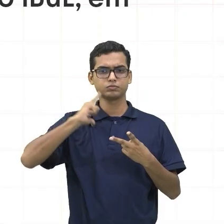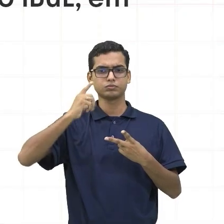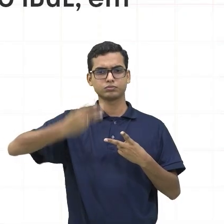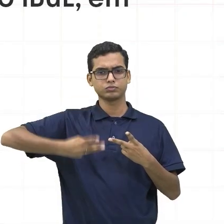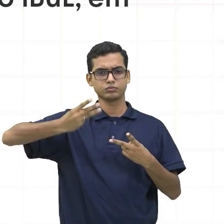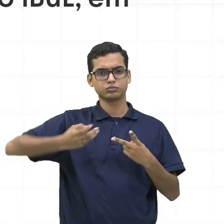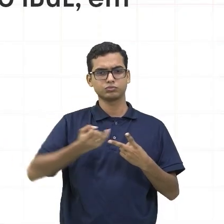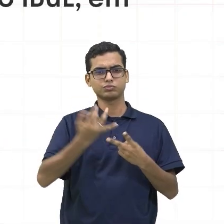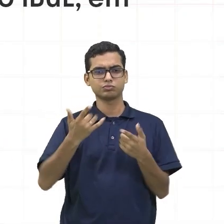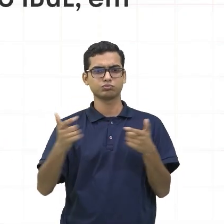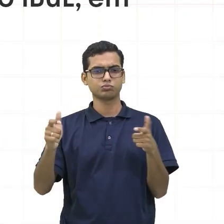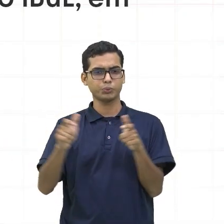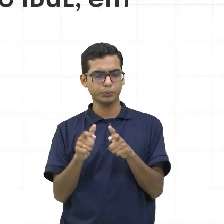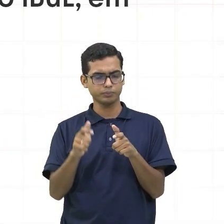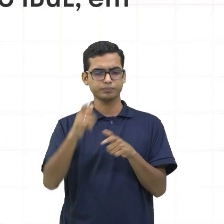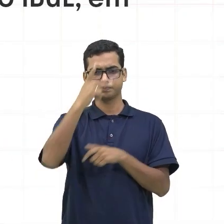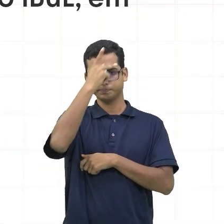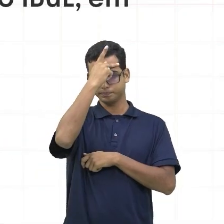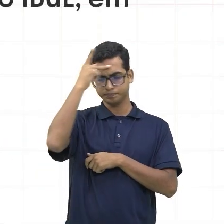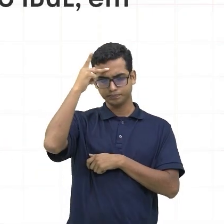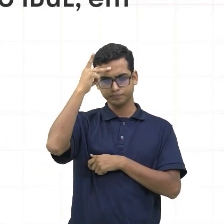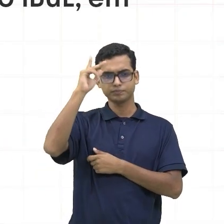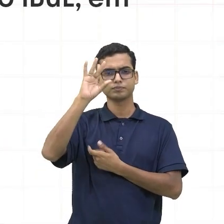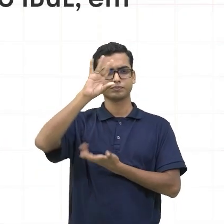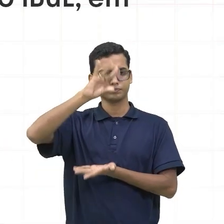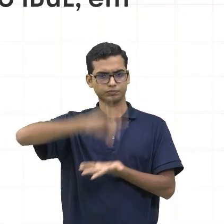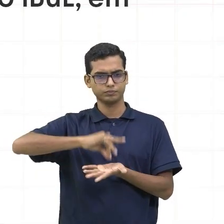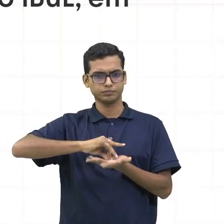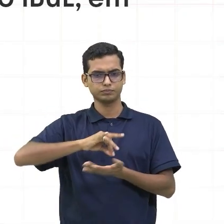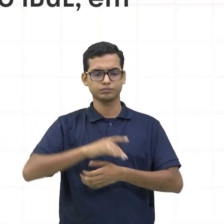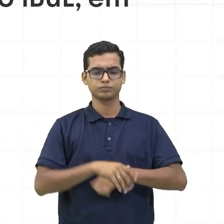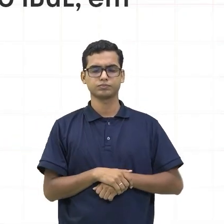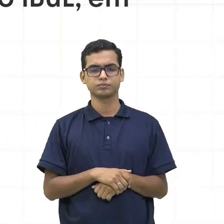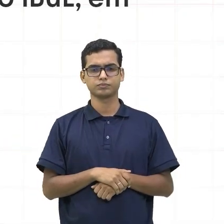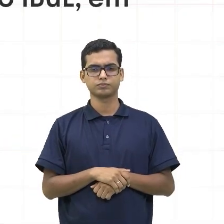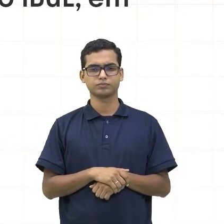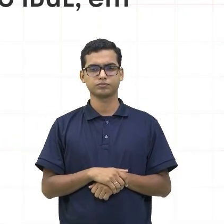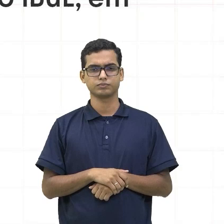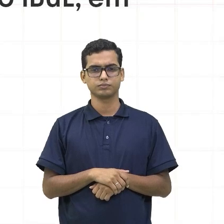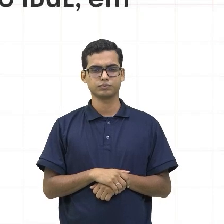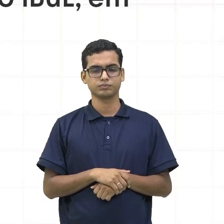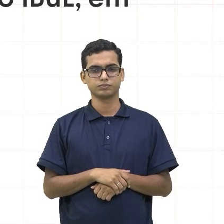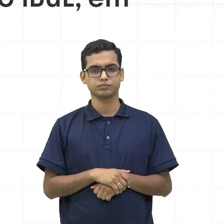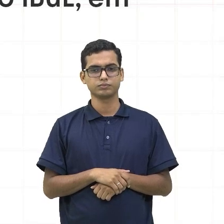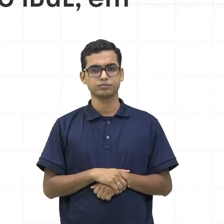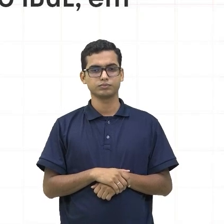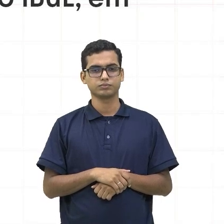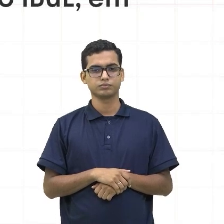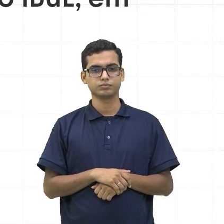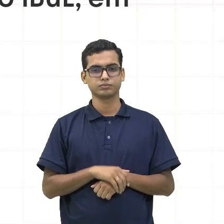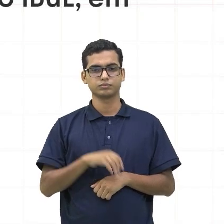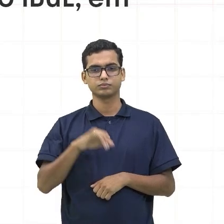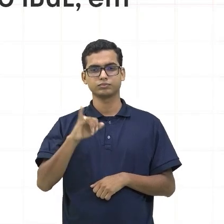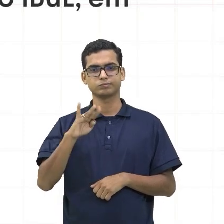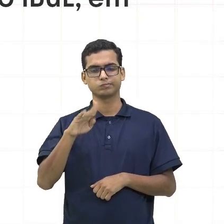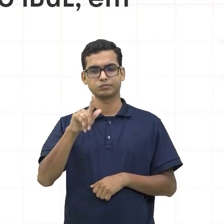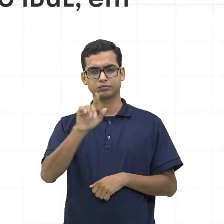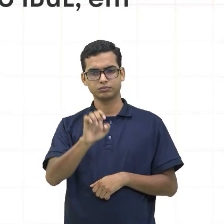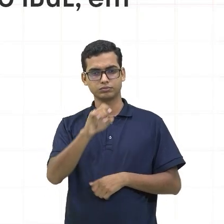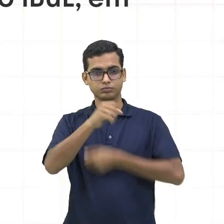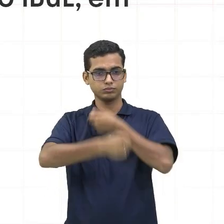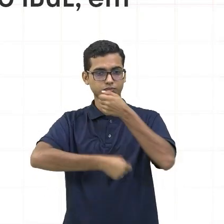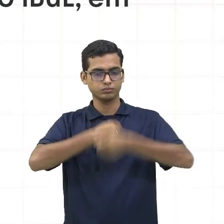menor participação de pretos na composição à sua população. De acordo com o IBGE, né, no ano